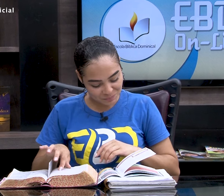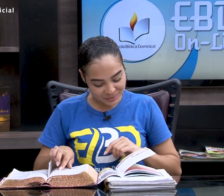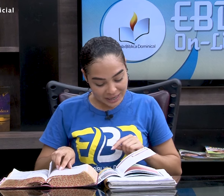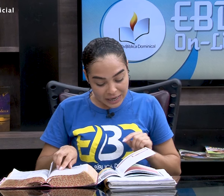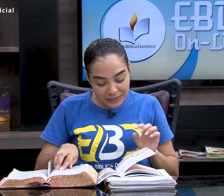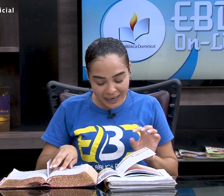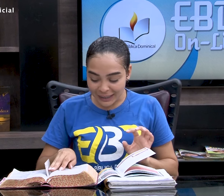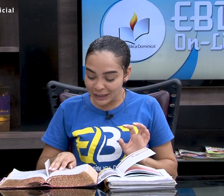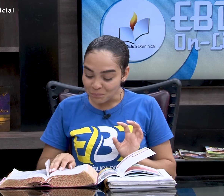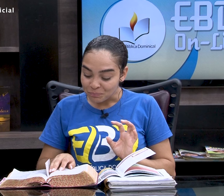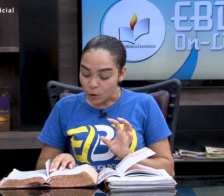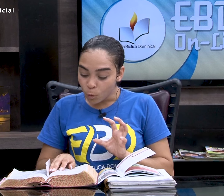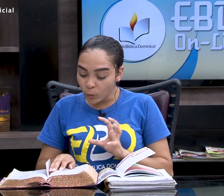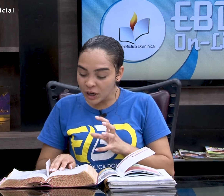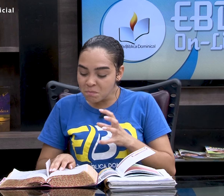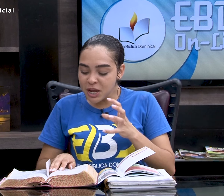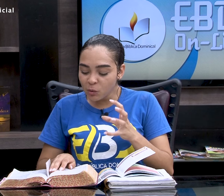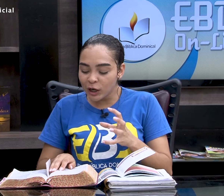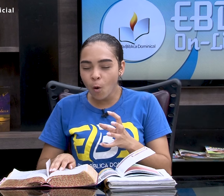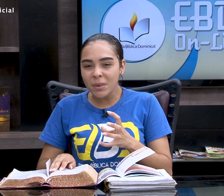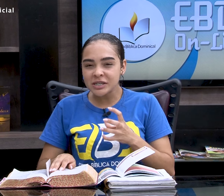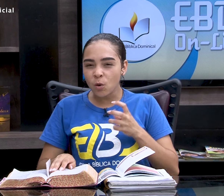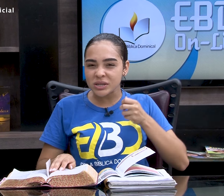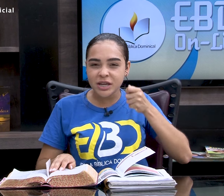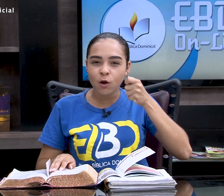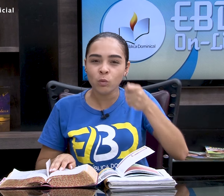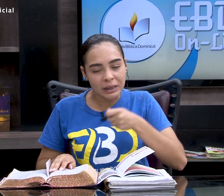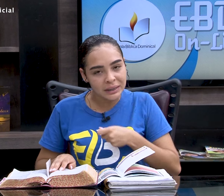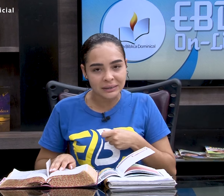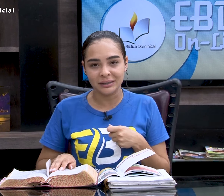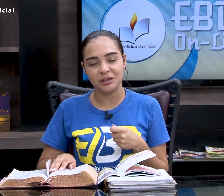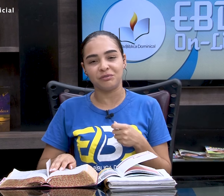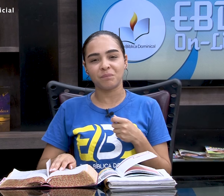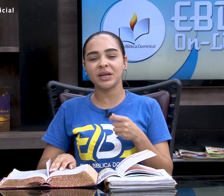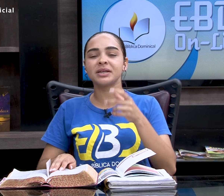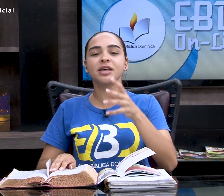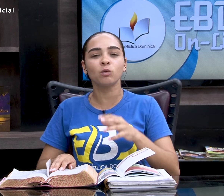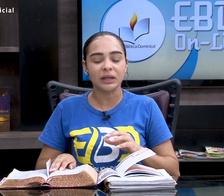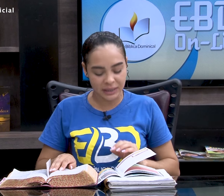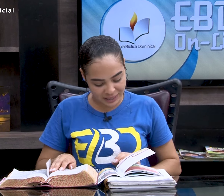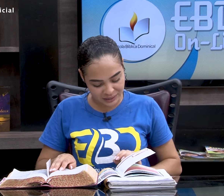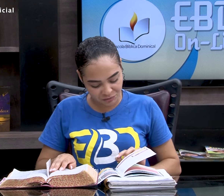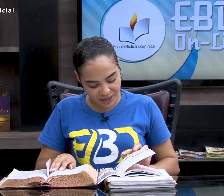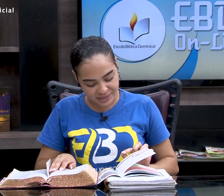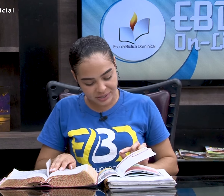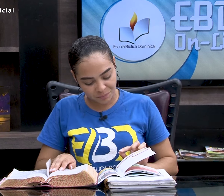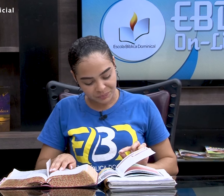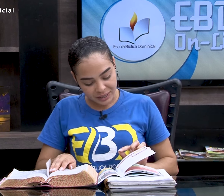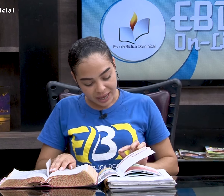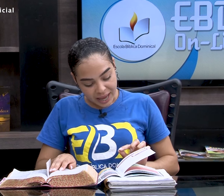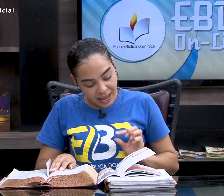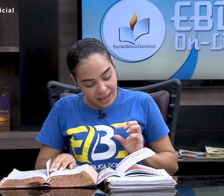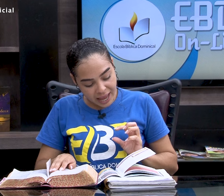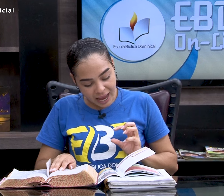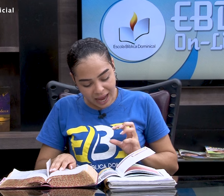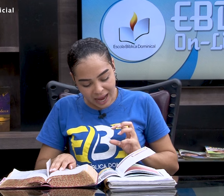pedra E aí o inimigo ele começa com a segunda tentativa e que segunda tentativa é Essa